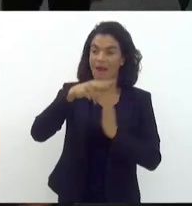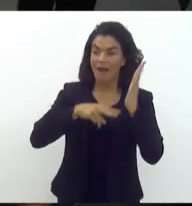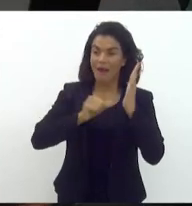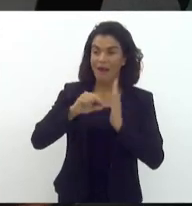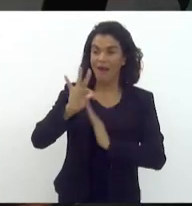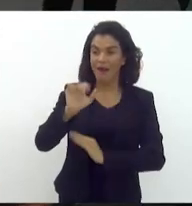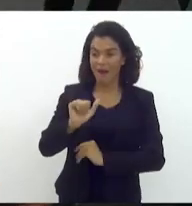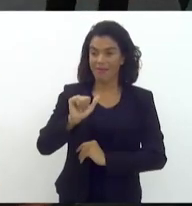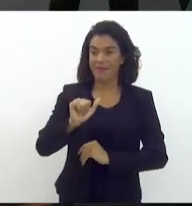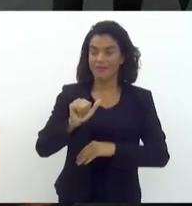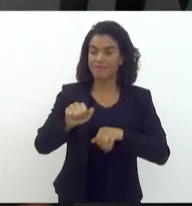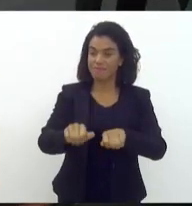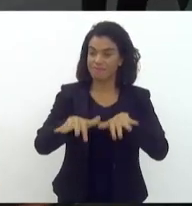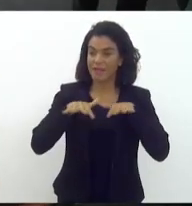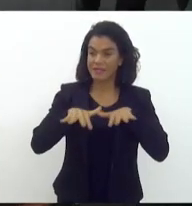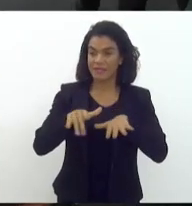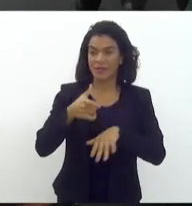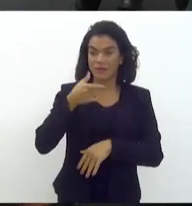anterior